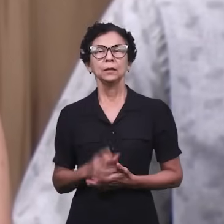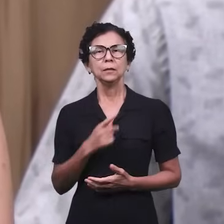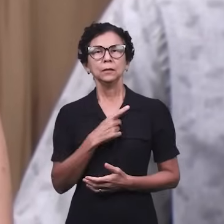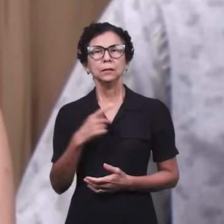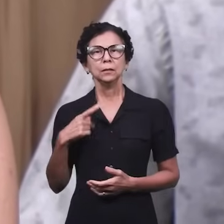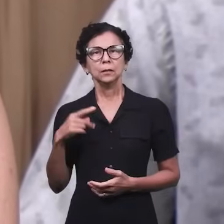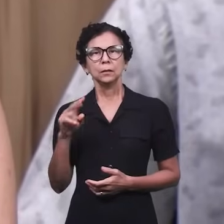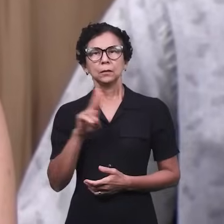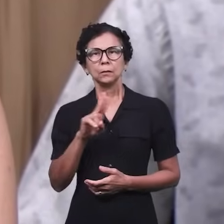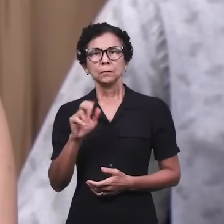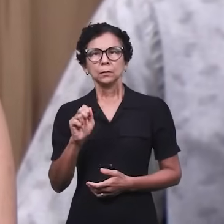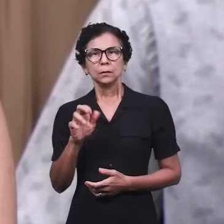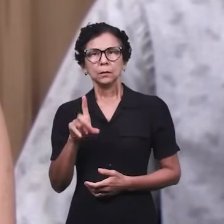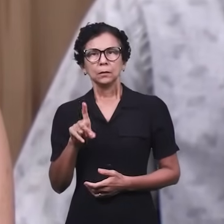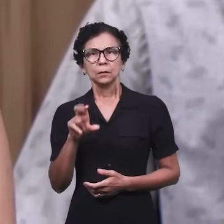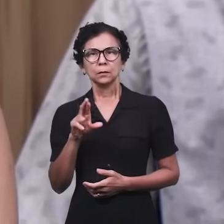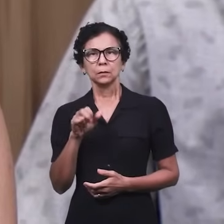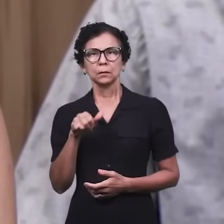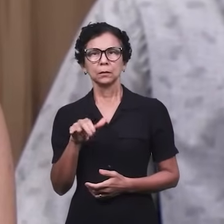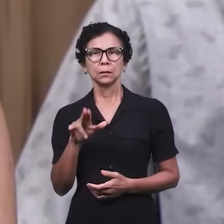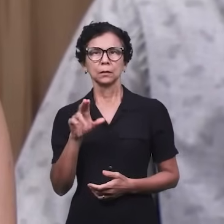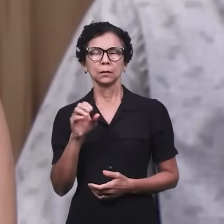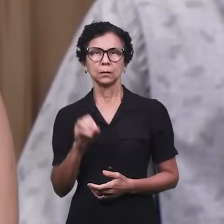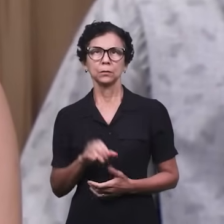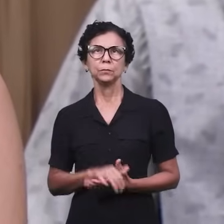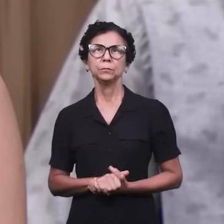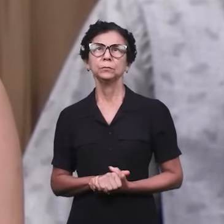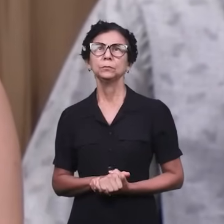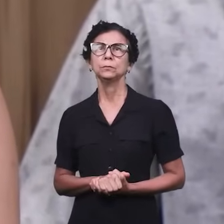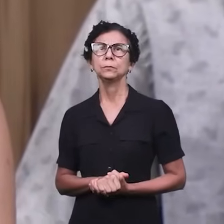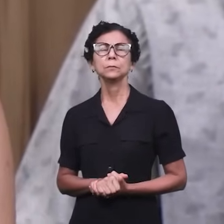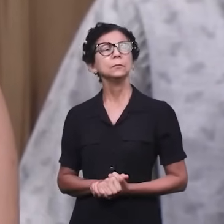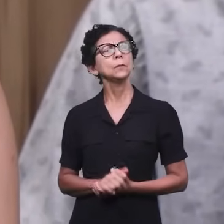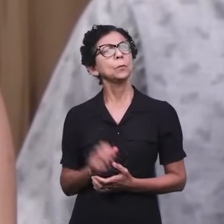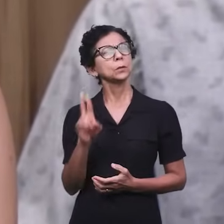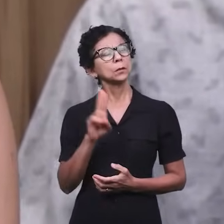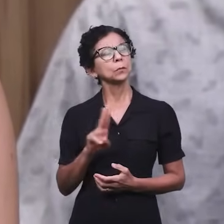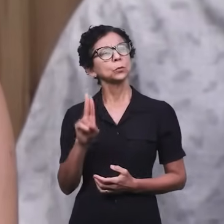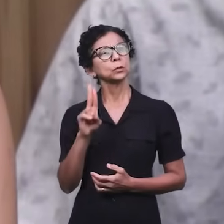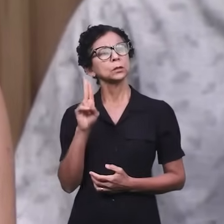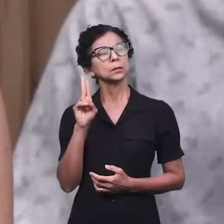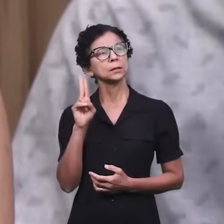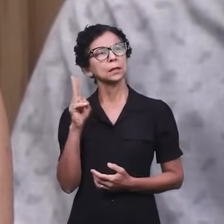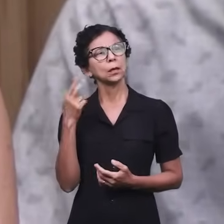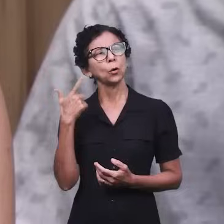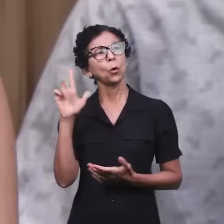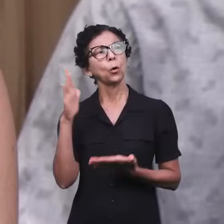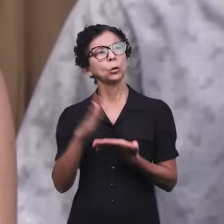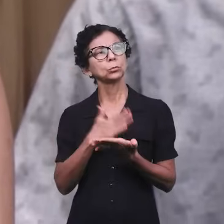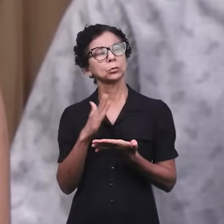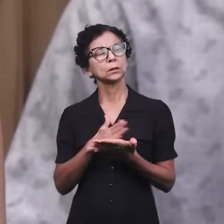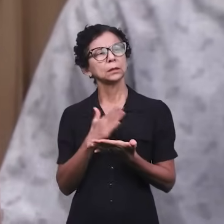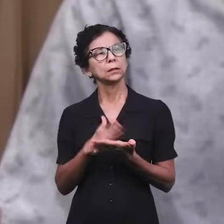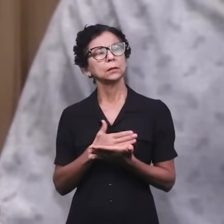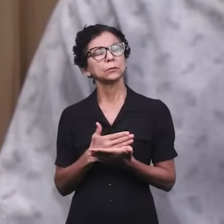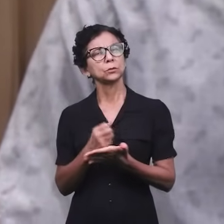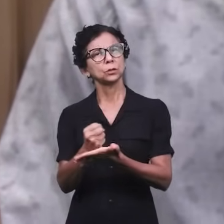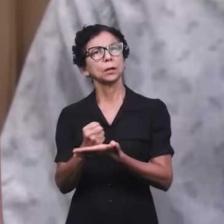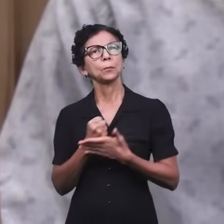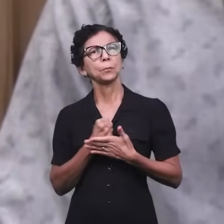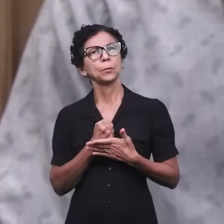e a minha pergunta de hoje é se nós devemos fazer uso de materiais de apoio como dicionários livros